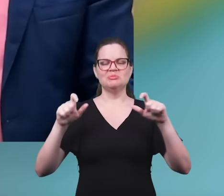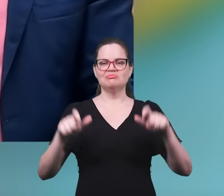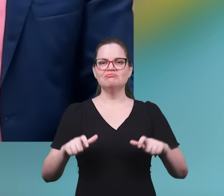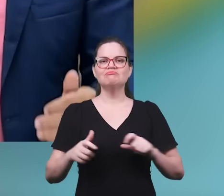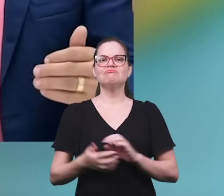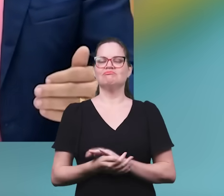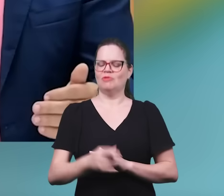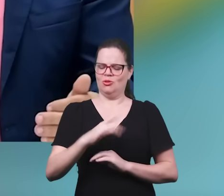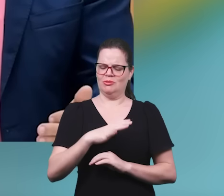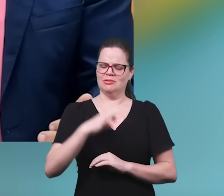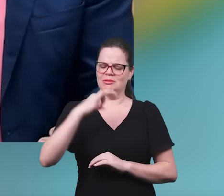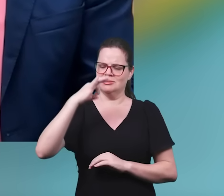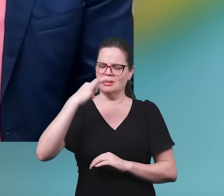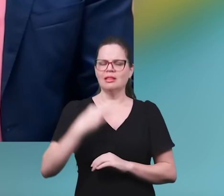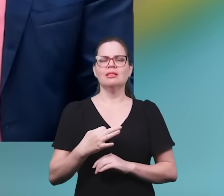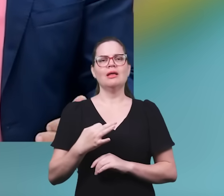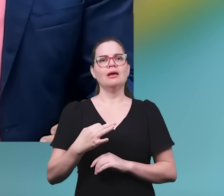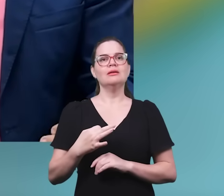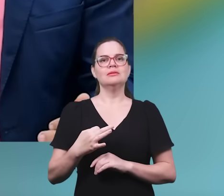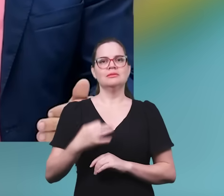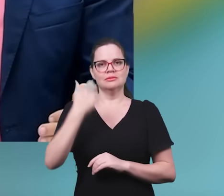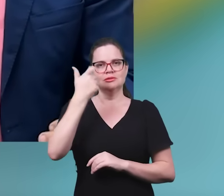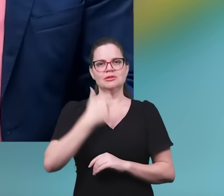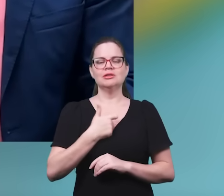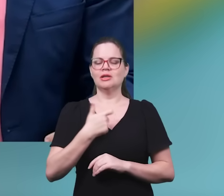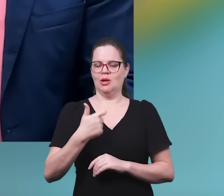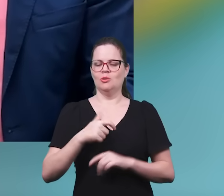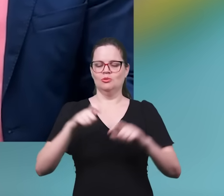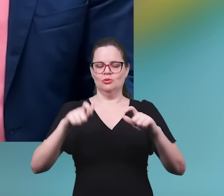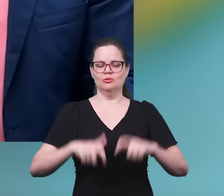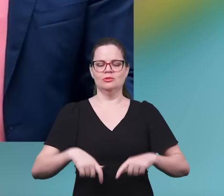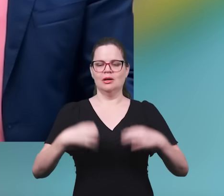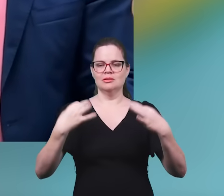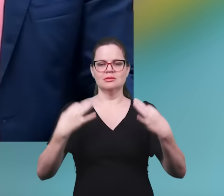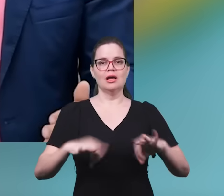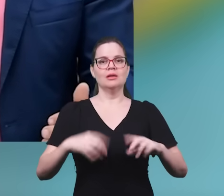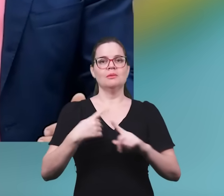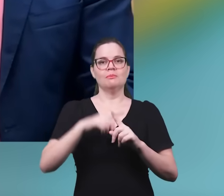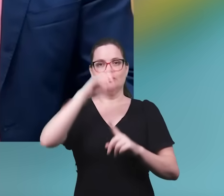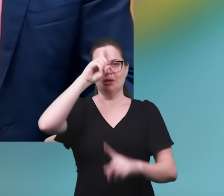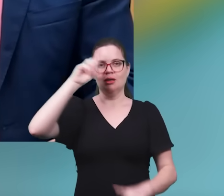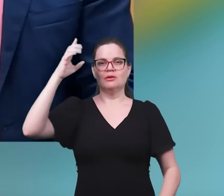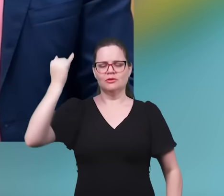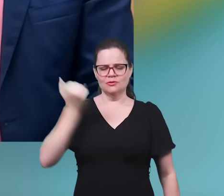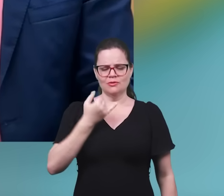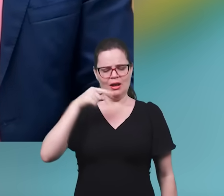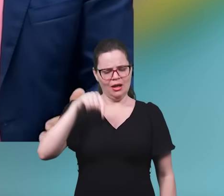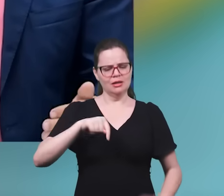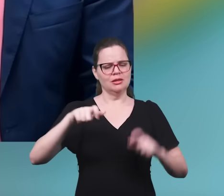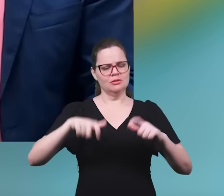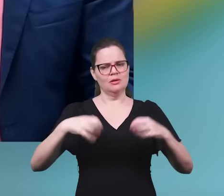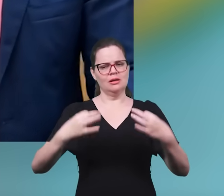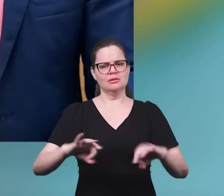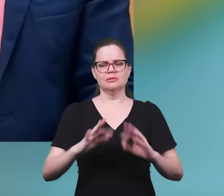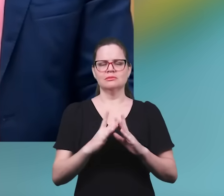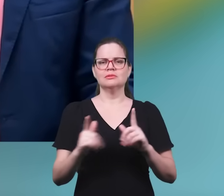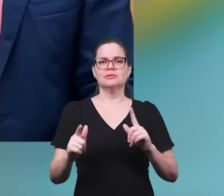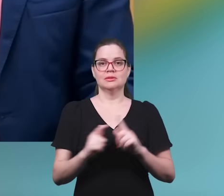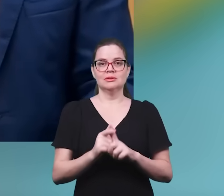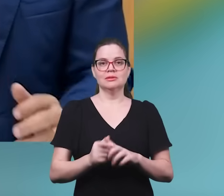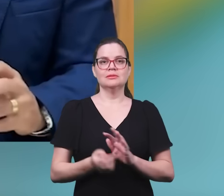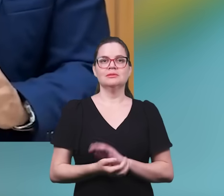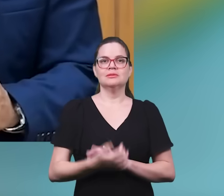lugar. E agora eu tenho certeza de que eu estou no lugar certo, porque Deus fala neste